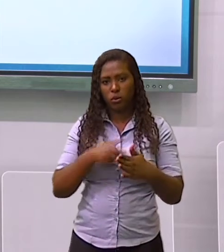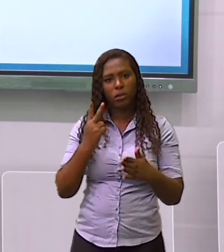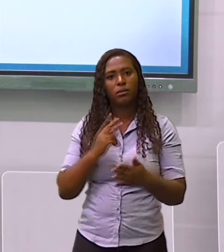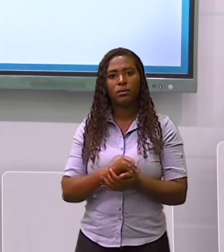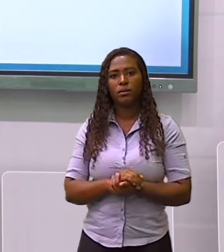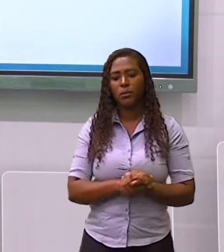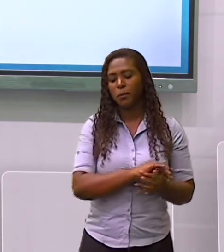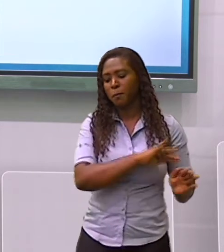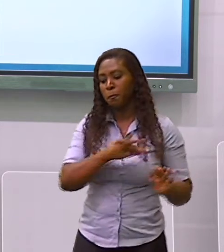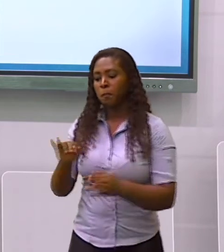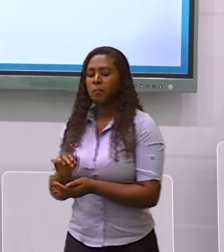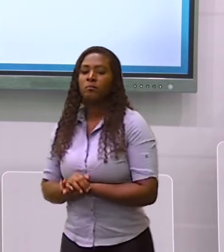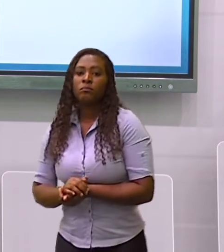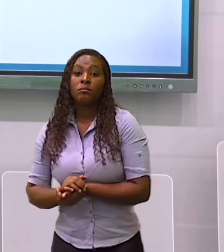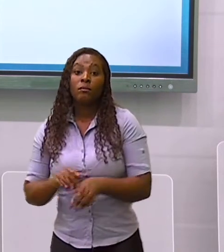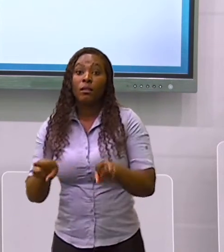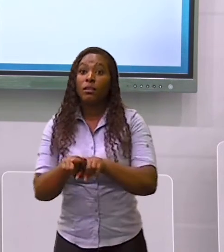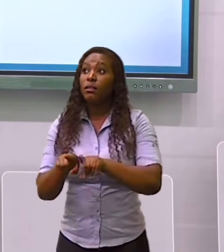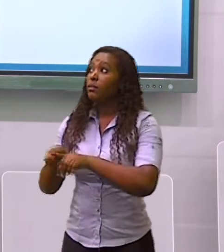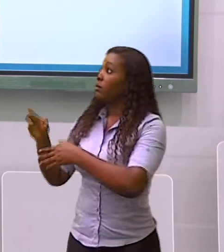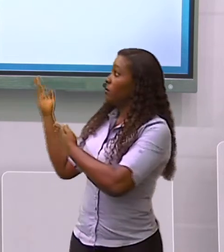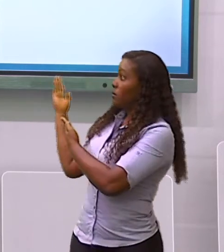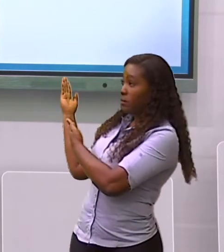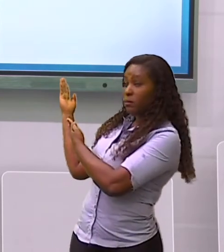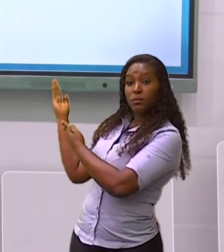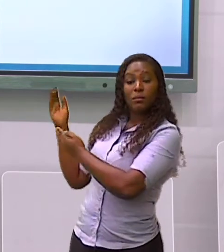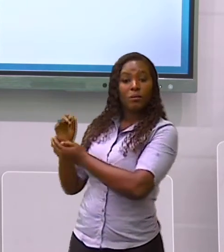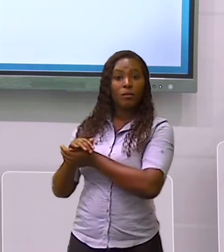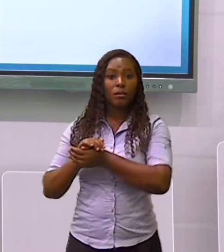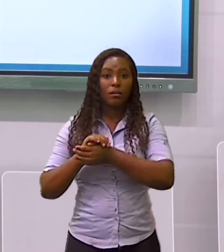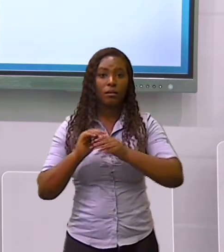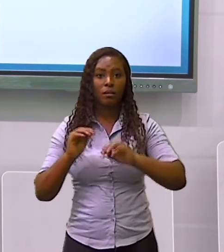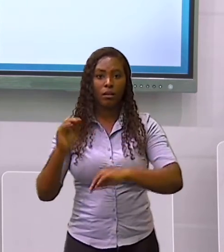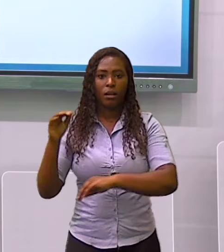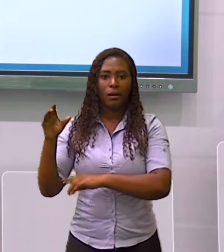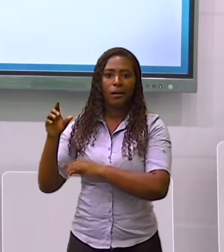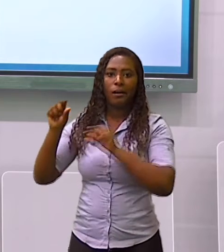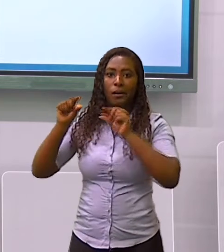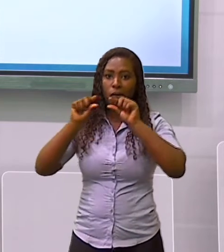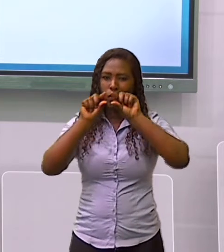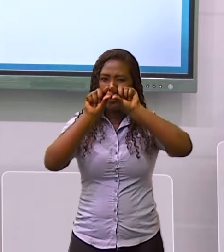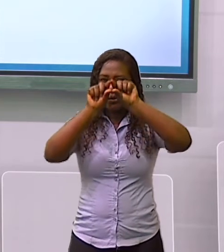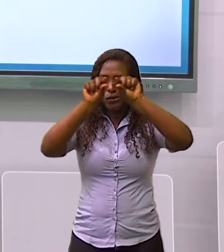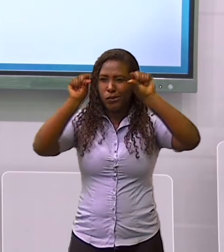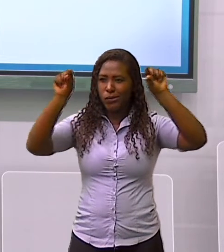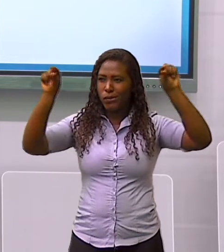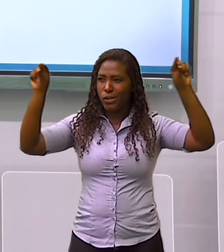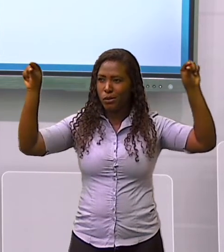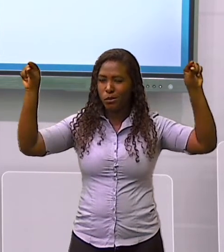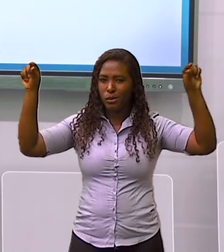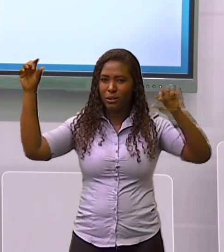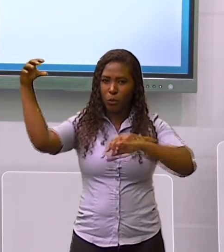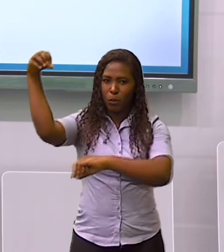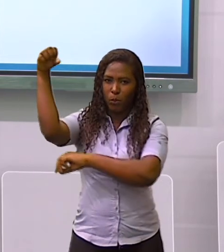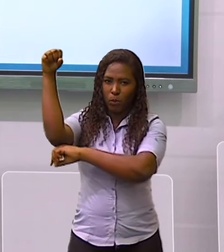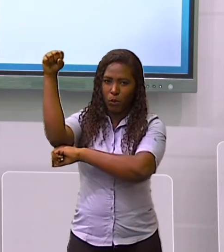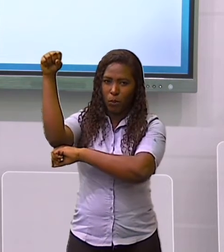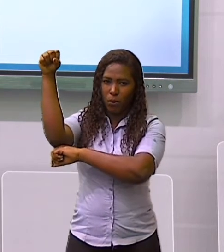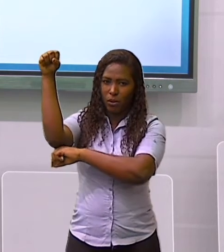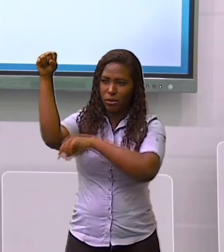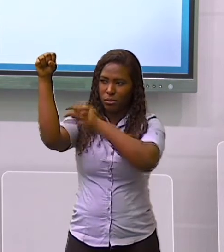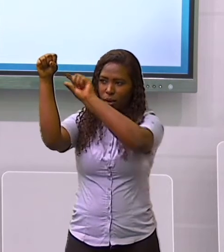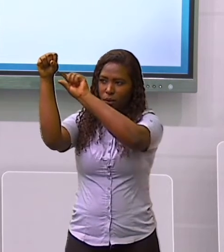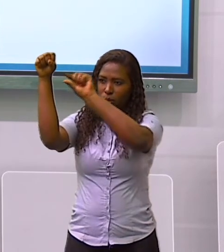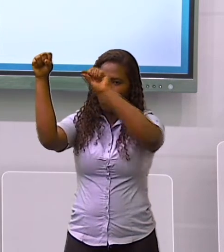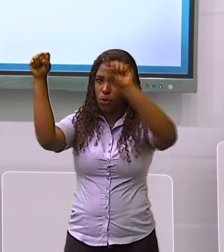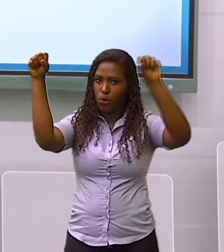Fios elétricos. Muitas vezes, né, logo após uma tempestade, uma chuva, nós passamos pelas ruas